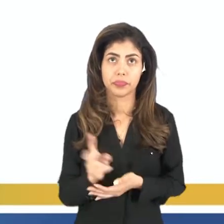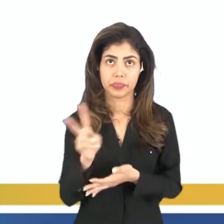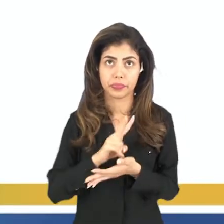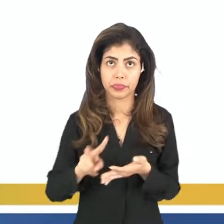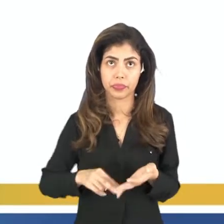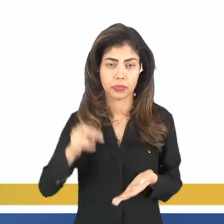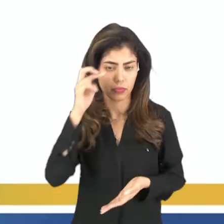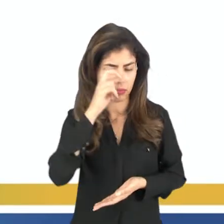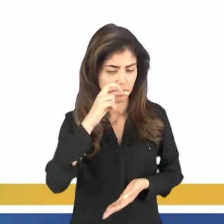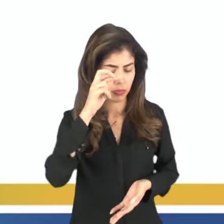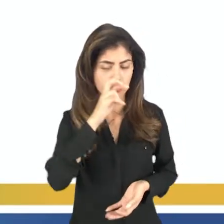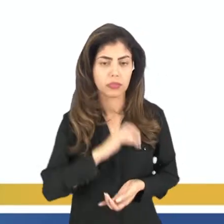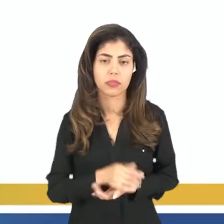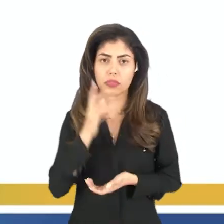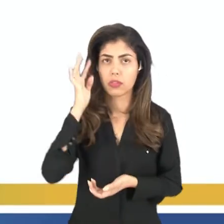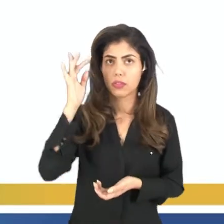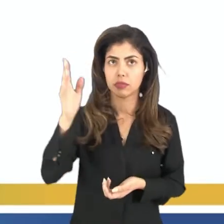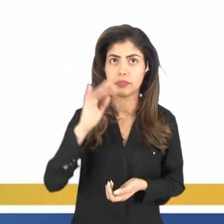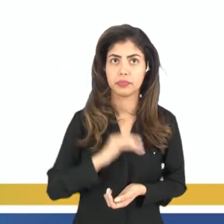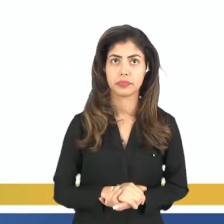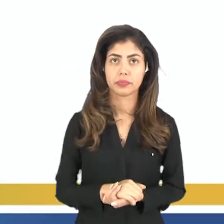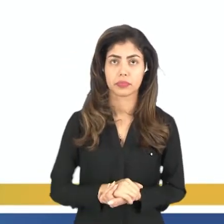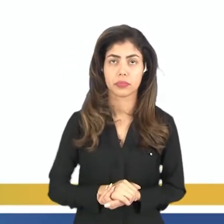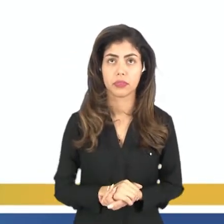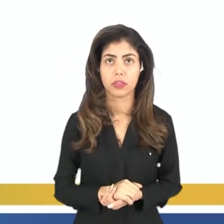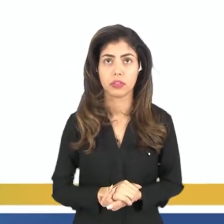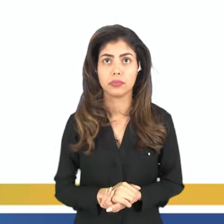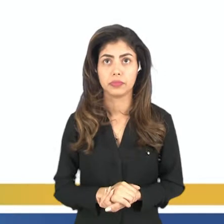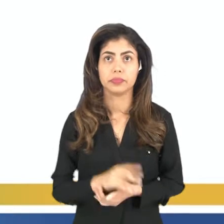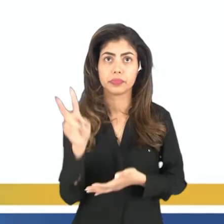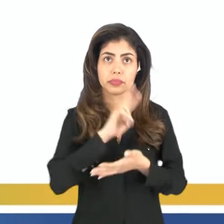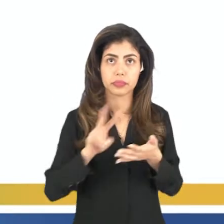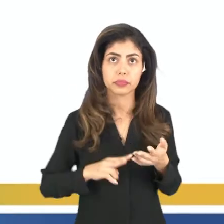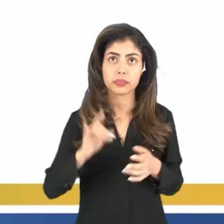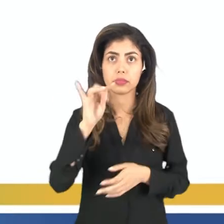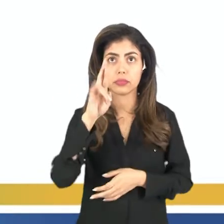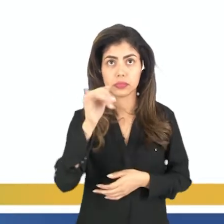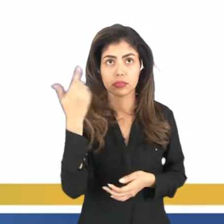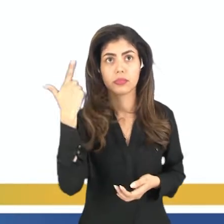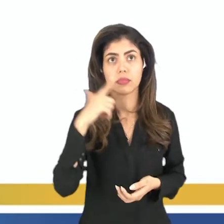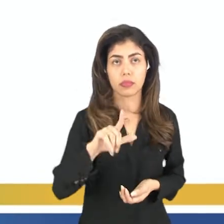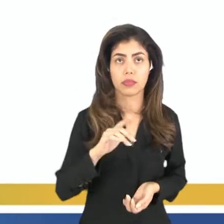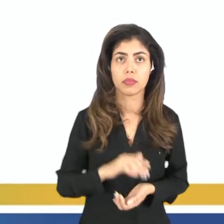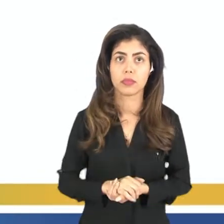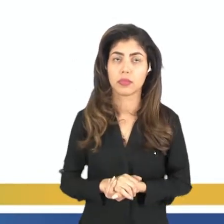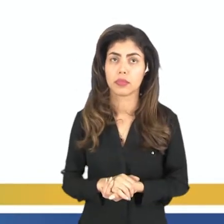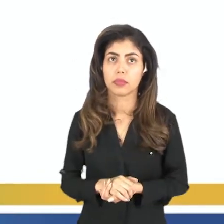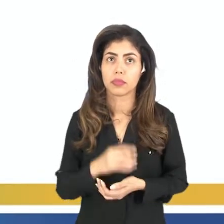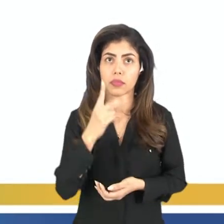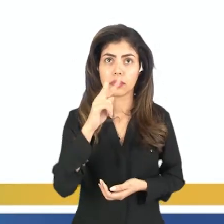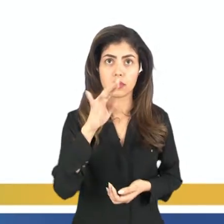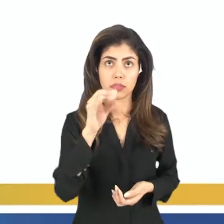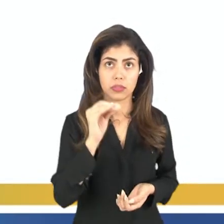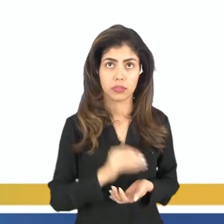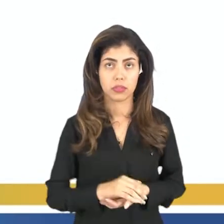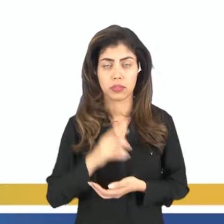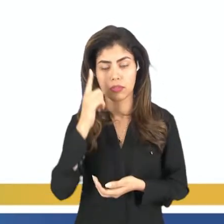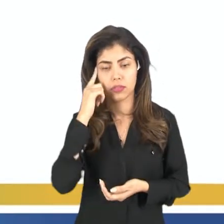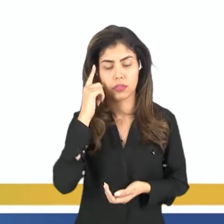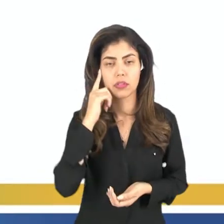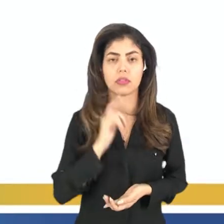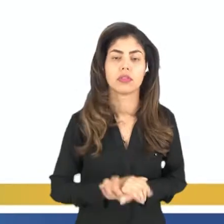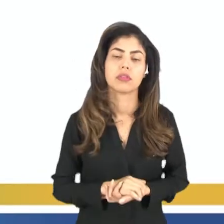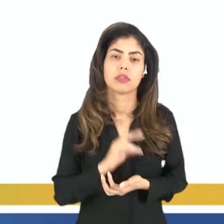lectura analítica, de reflexión y activa. La lectura crítica, por consiguiente, es el paso previo al desarrollo de